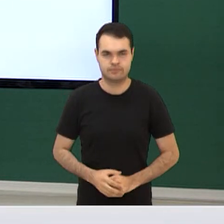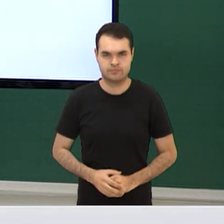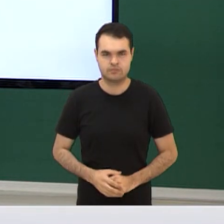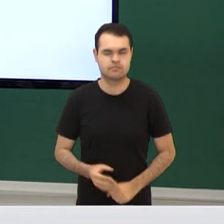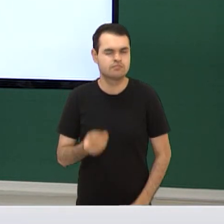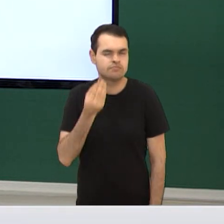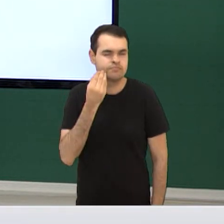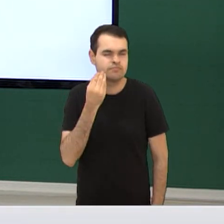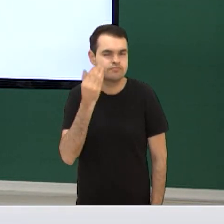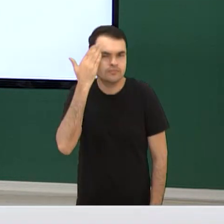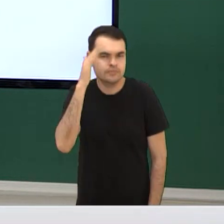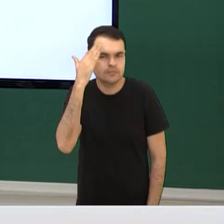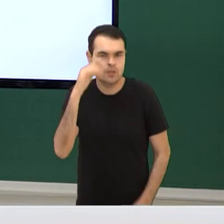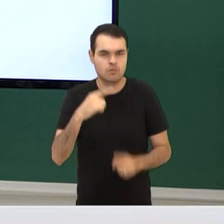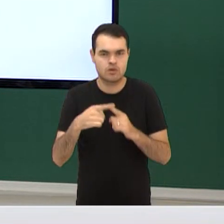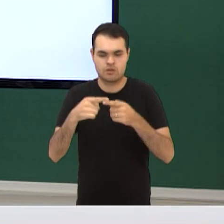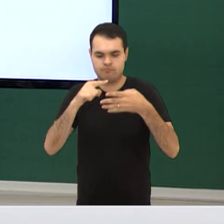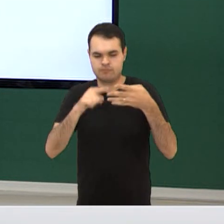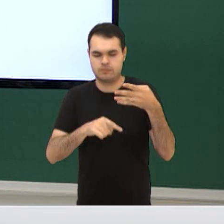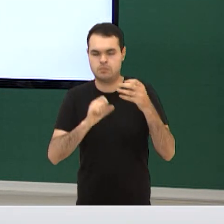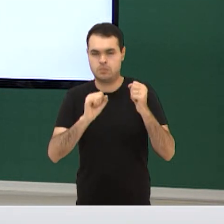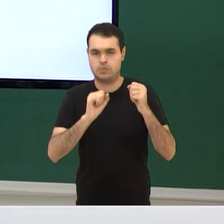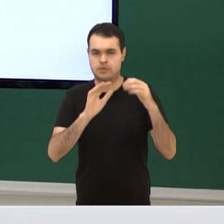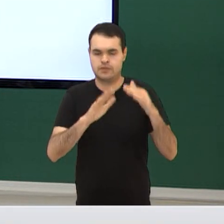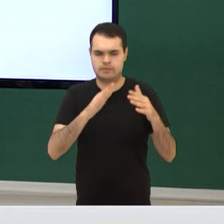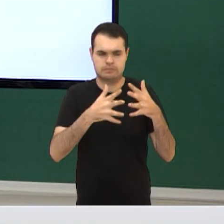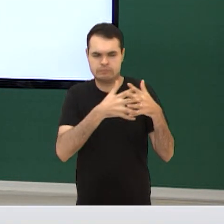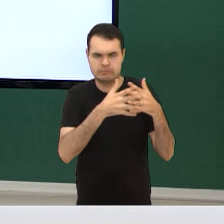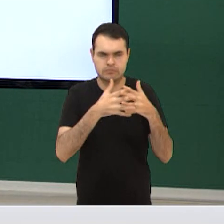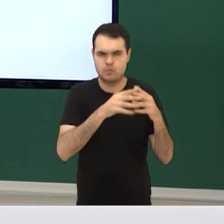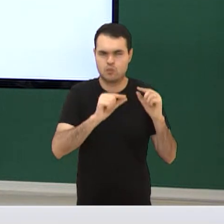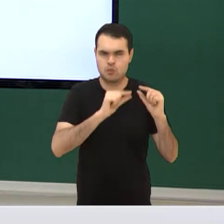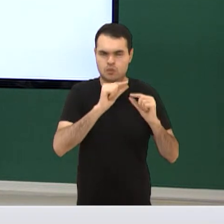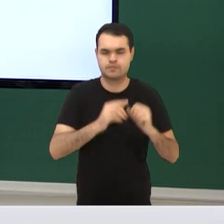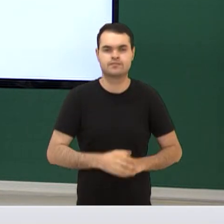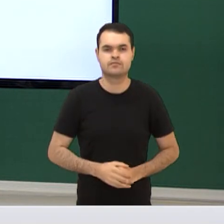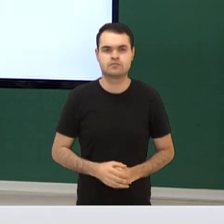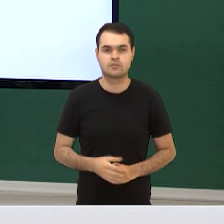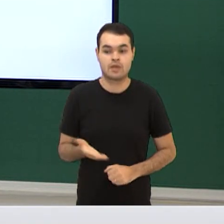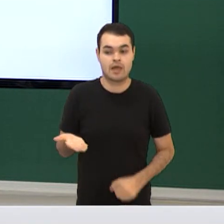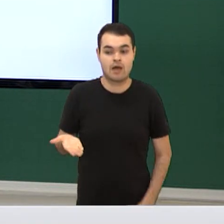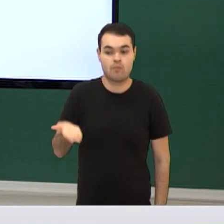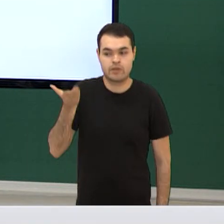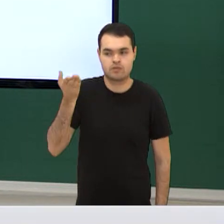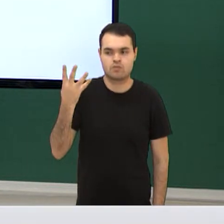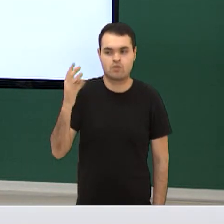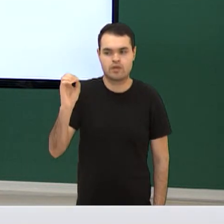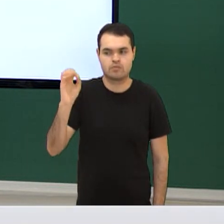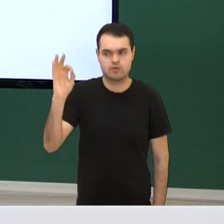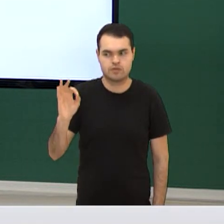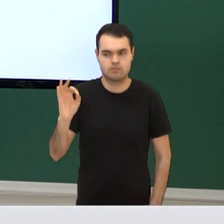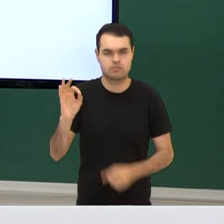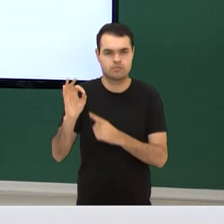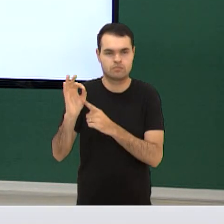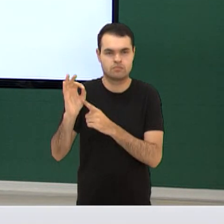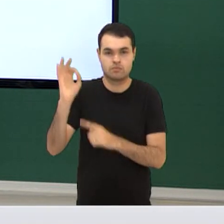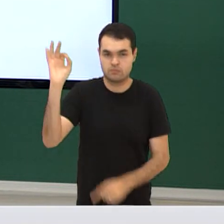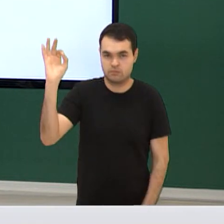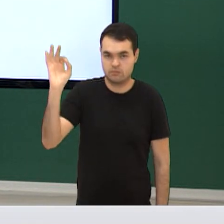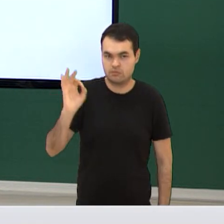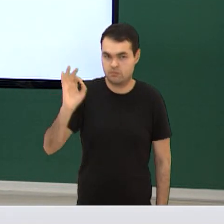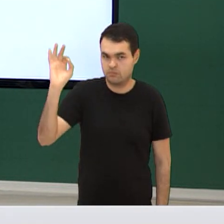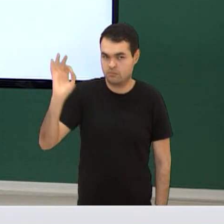que é importante, a interpretação disso. E por que é tão importante a gente entender o que é porcentagem? Gente, ela está espalhada